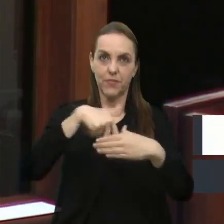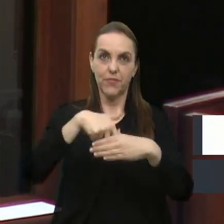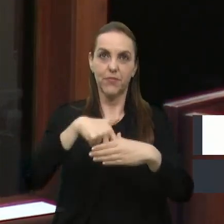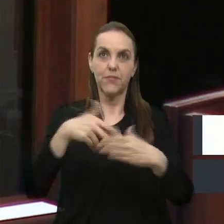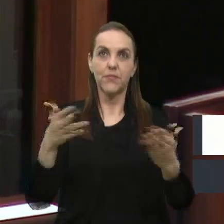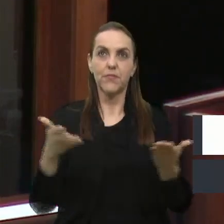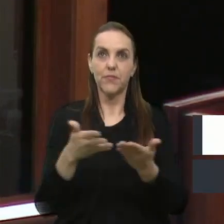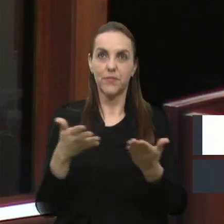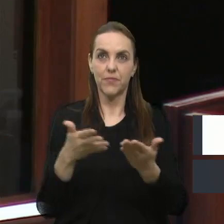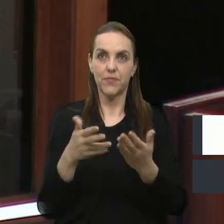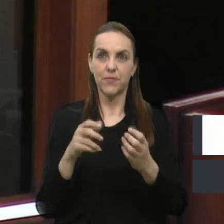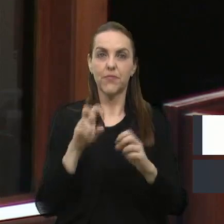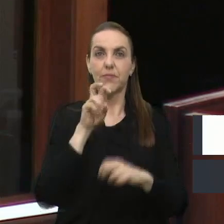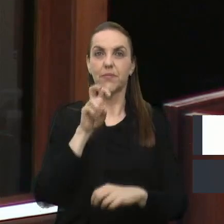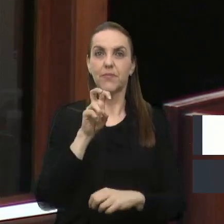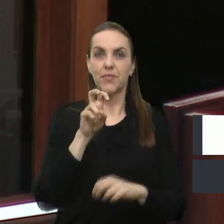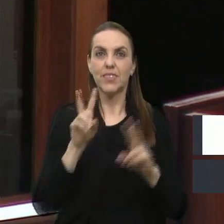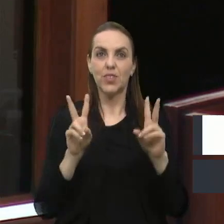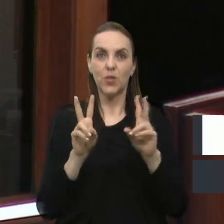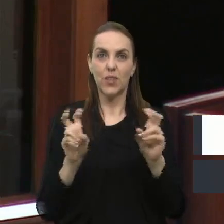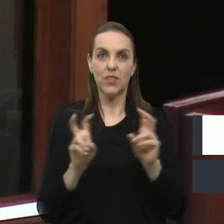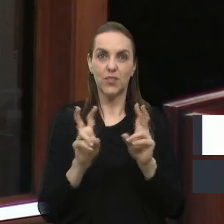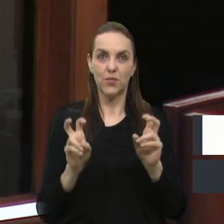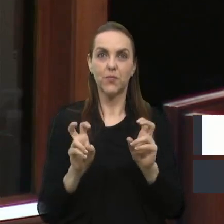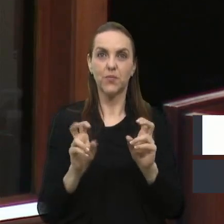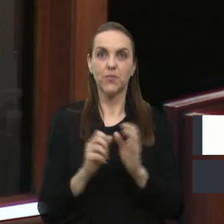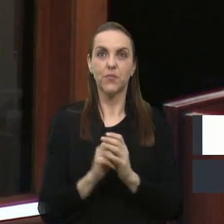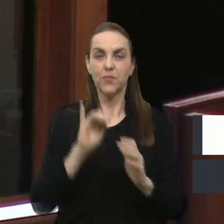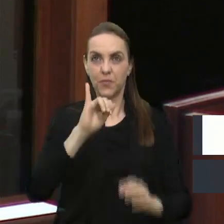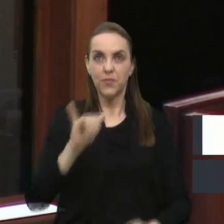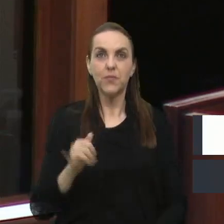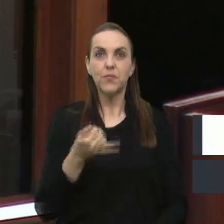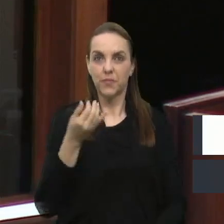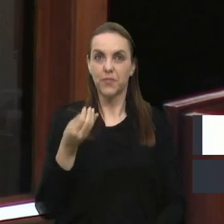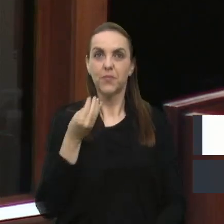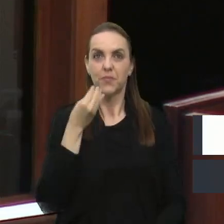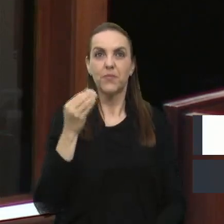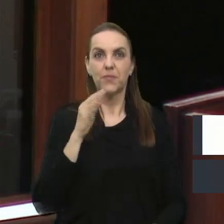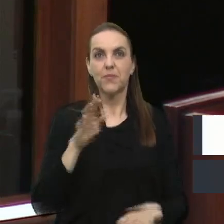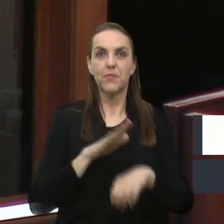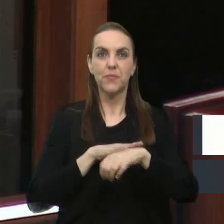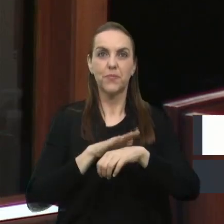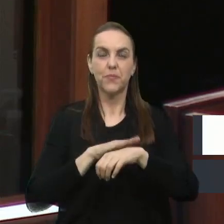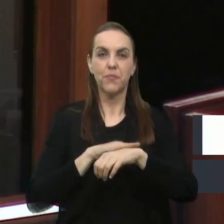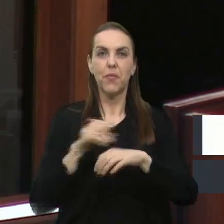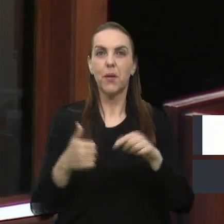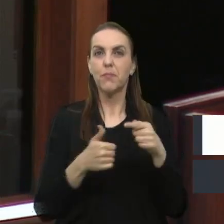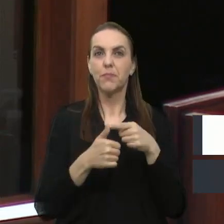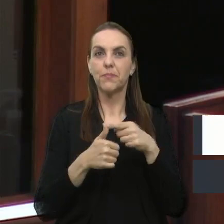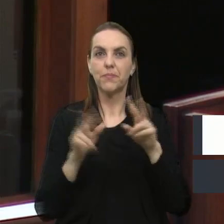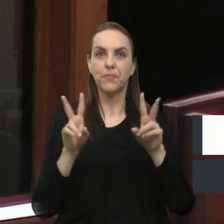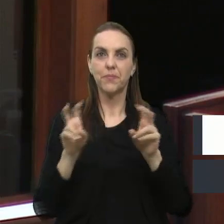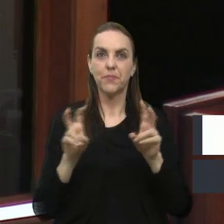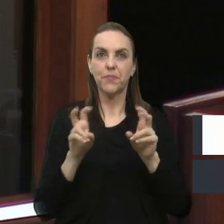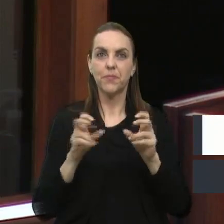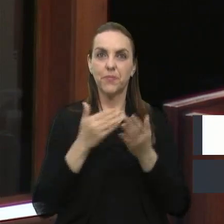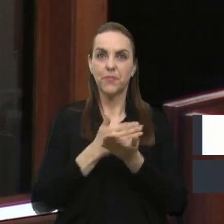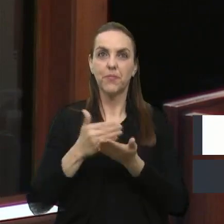de 5 assuntos. Vamos aproveitar o tempo, né? Mas o primeiro, vamos começando a falar do nosso